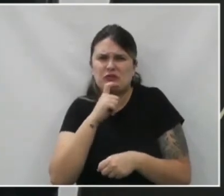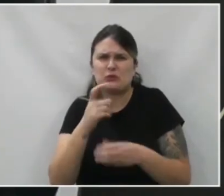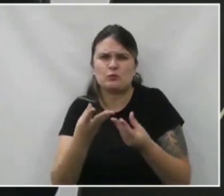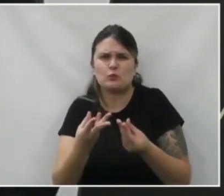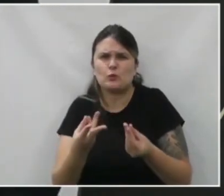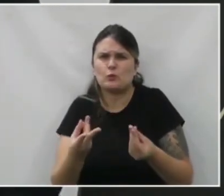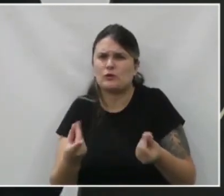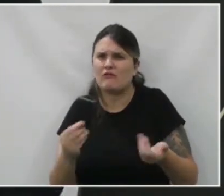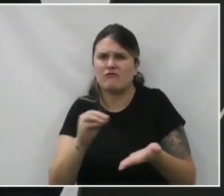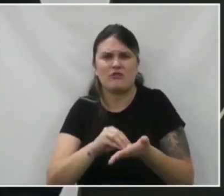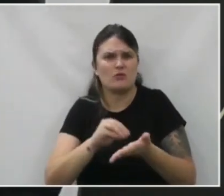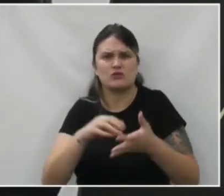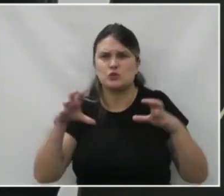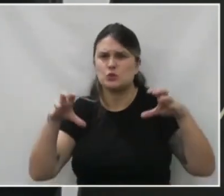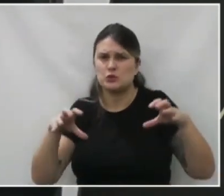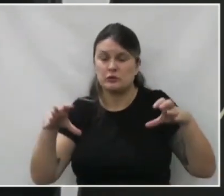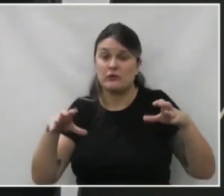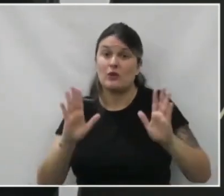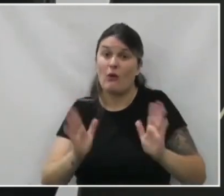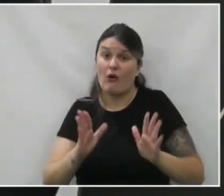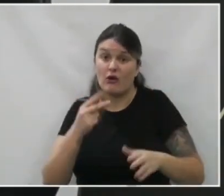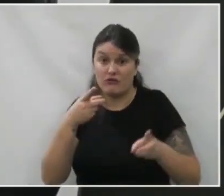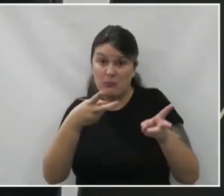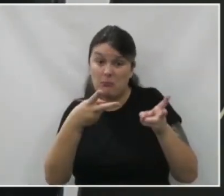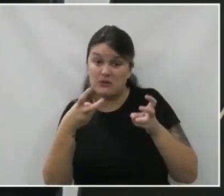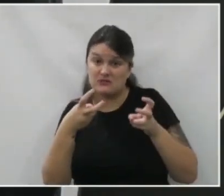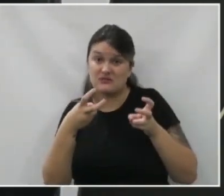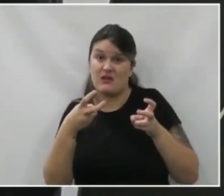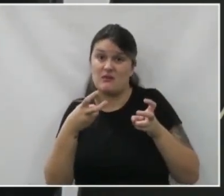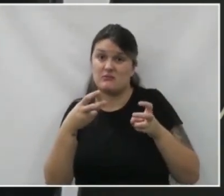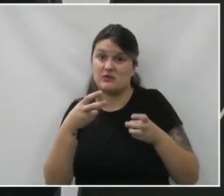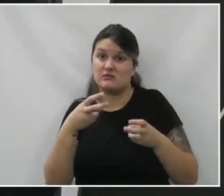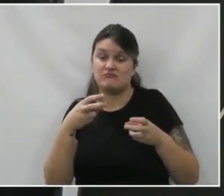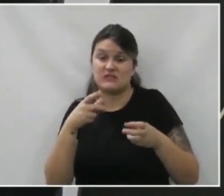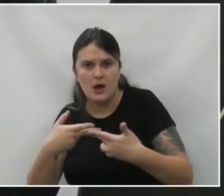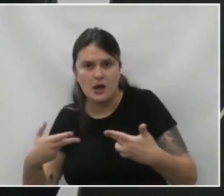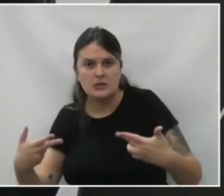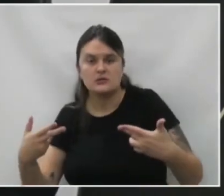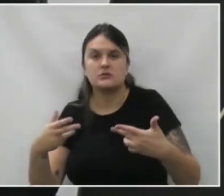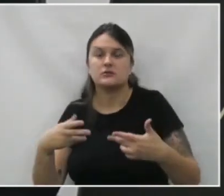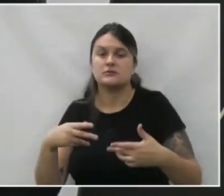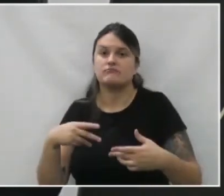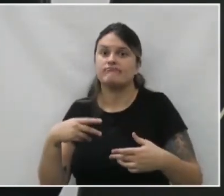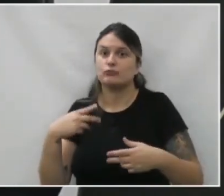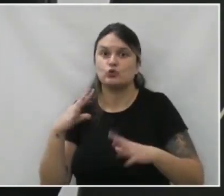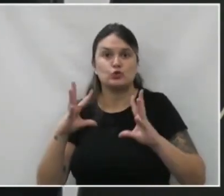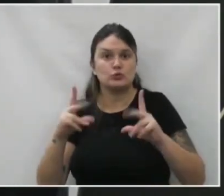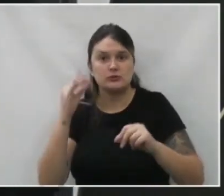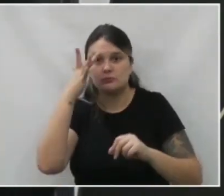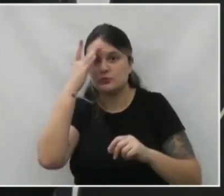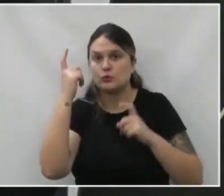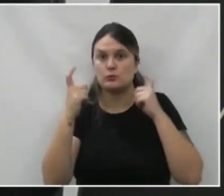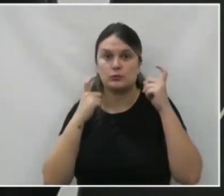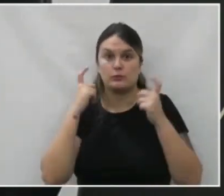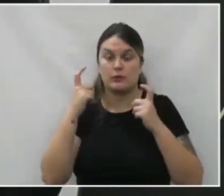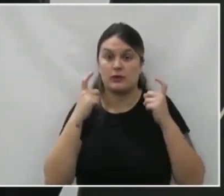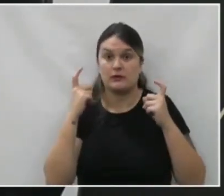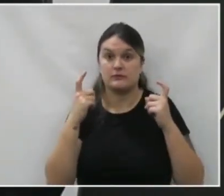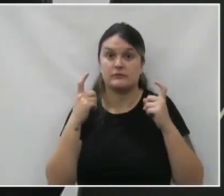2848/1940. E ainda, em caso de reincidência, a cassação do alvará de funcionamento. Artigo